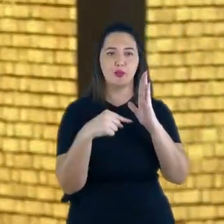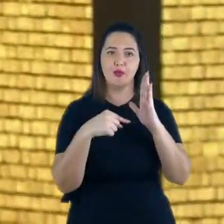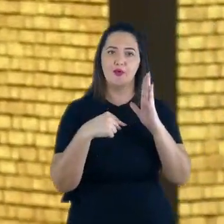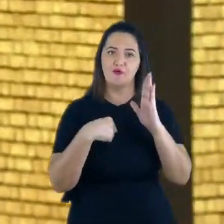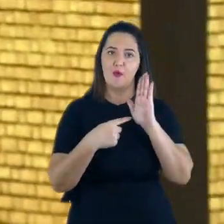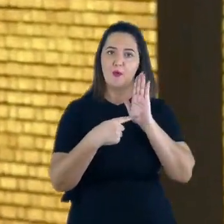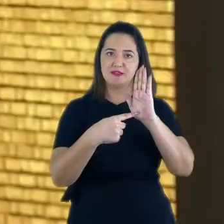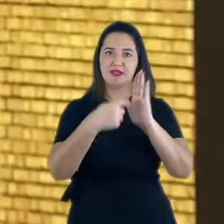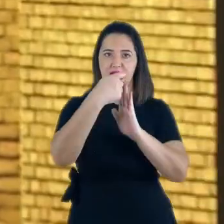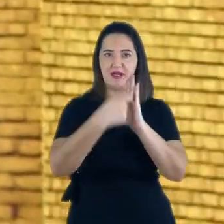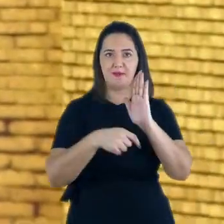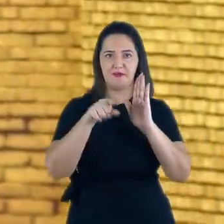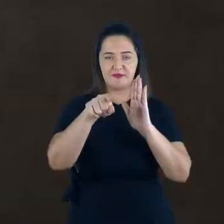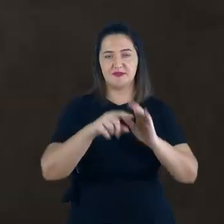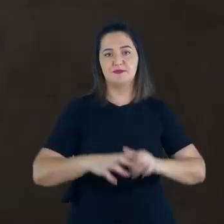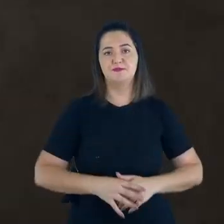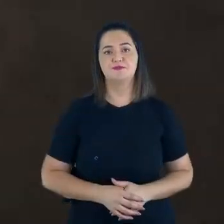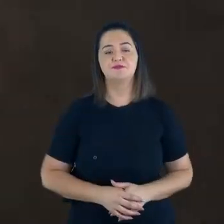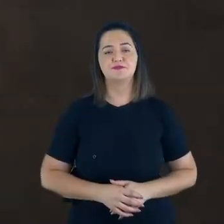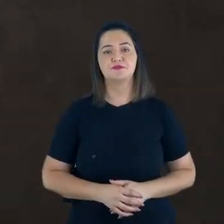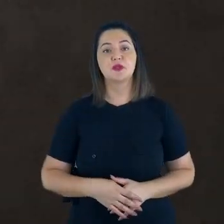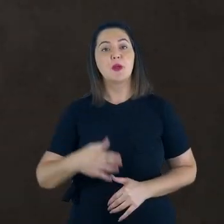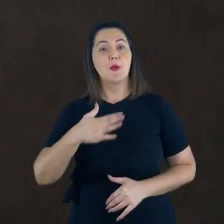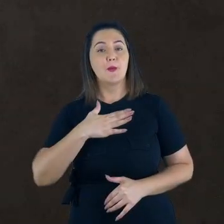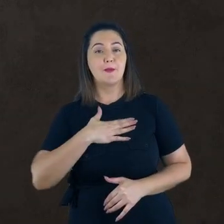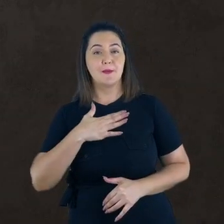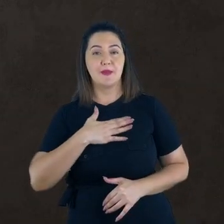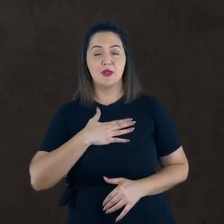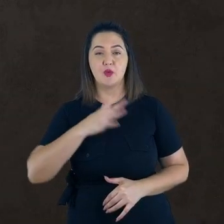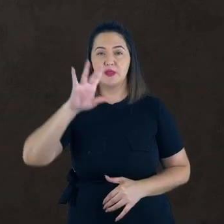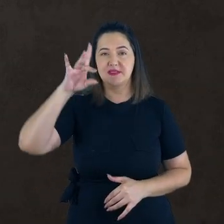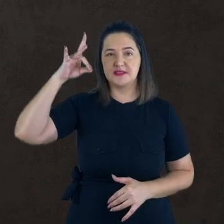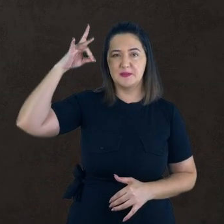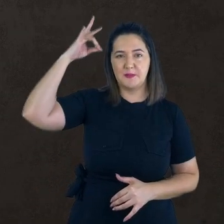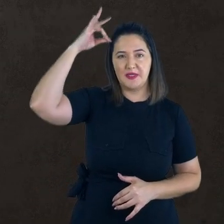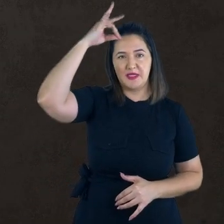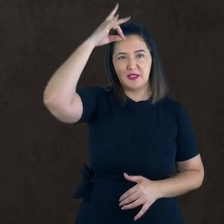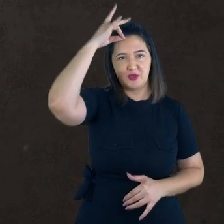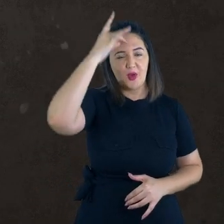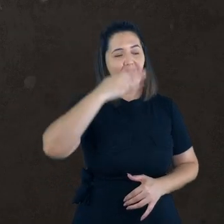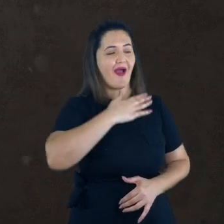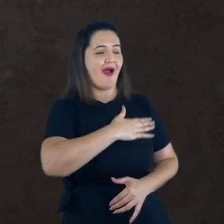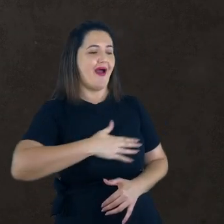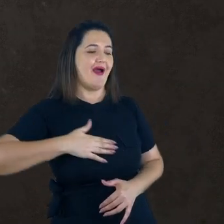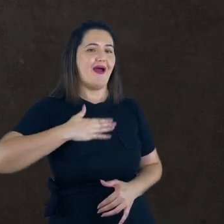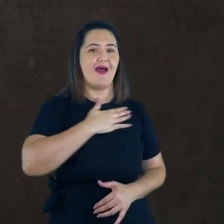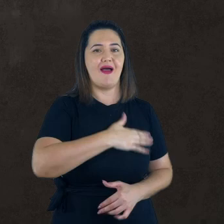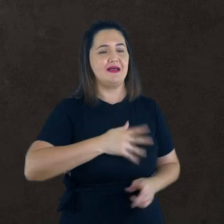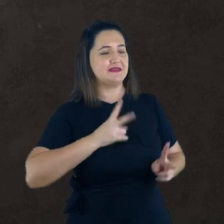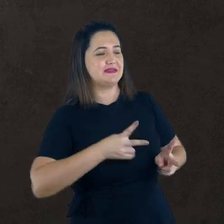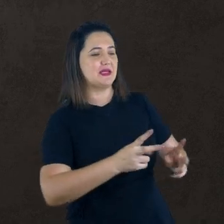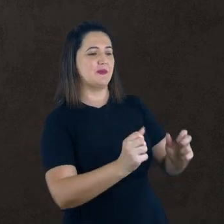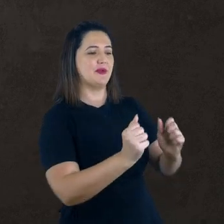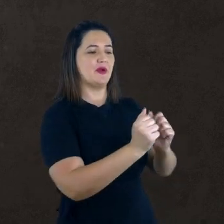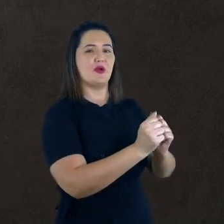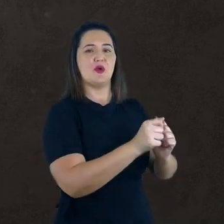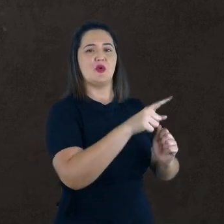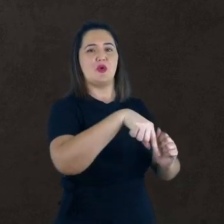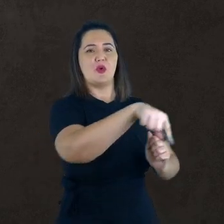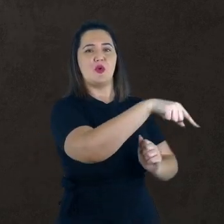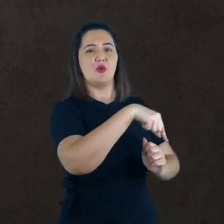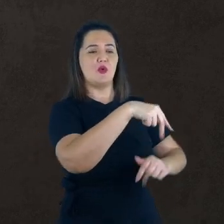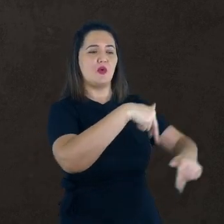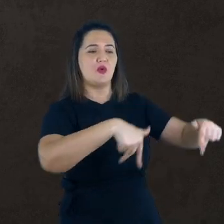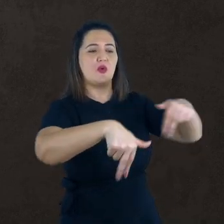vou ler para você, preste atenção. O meu espírito não contentará para sempre com o homem, porque ele